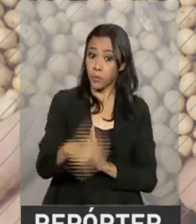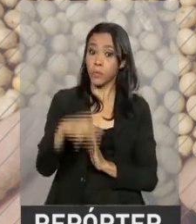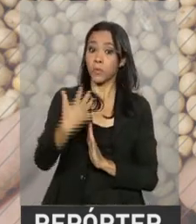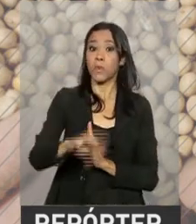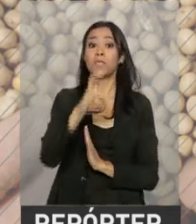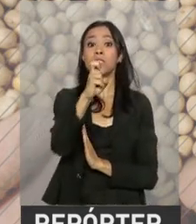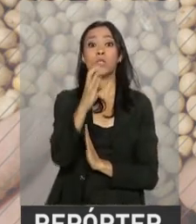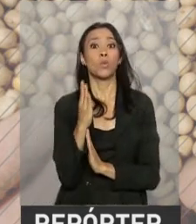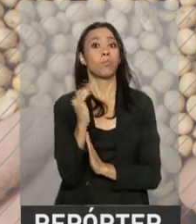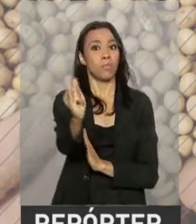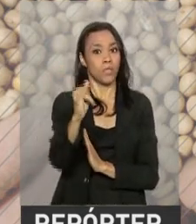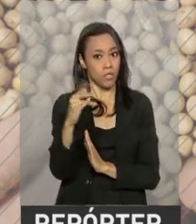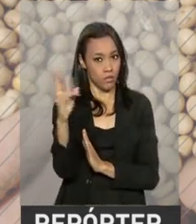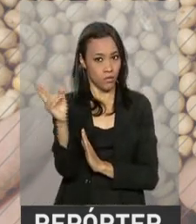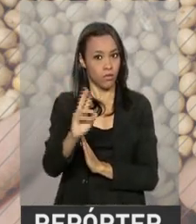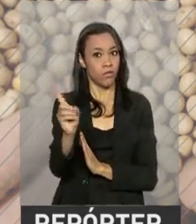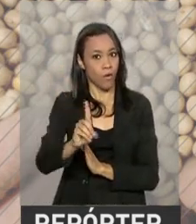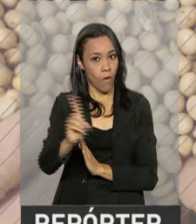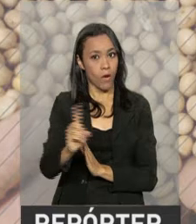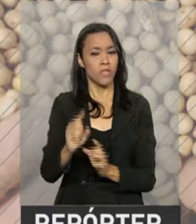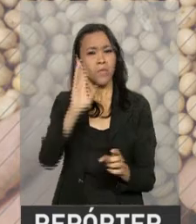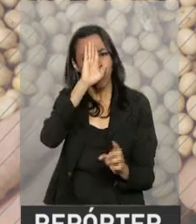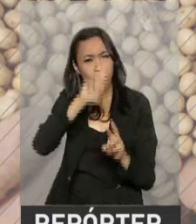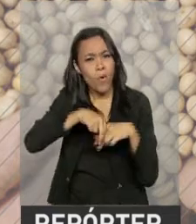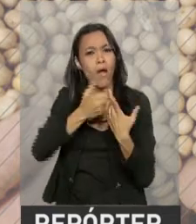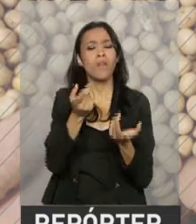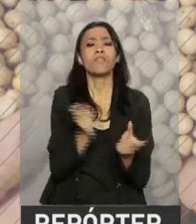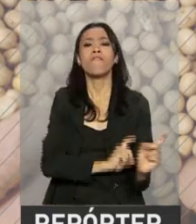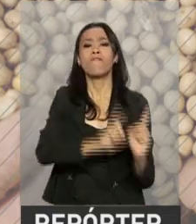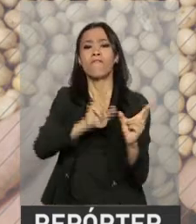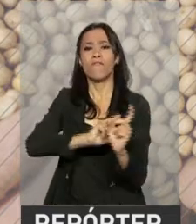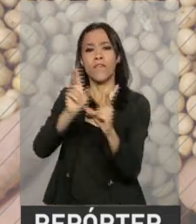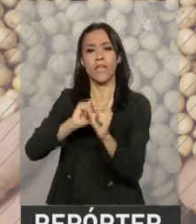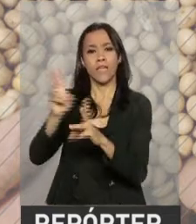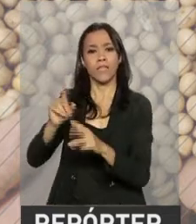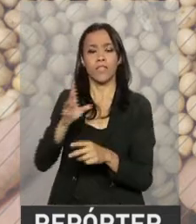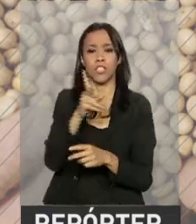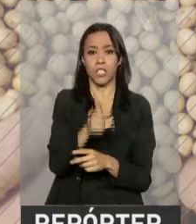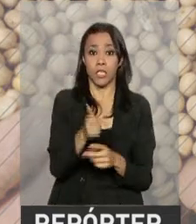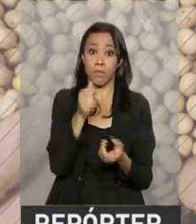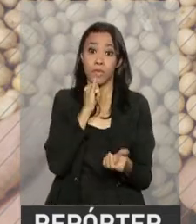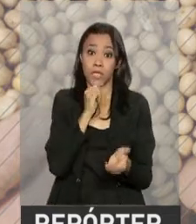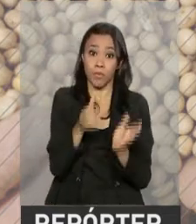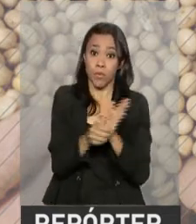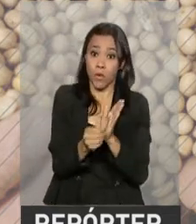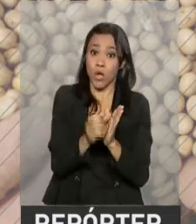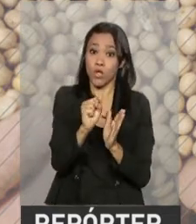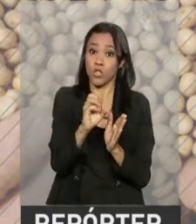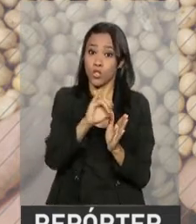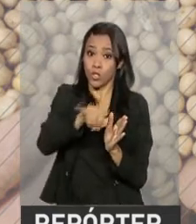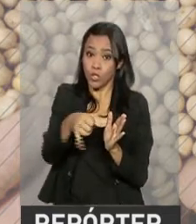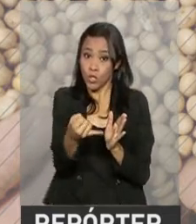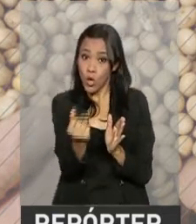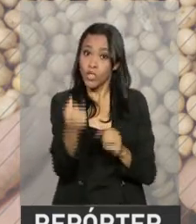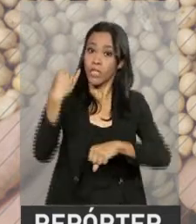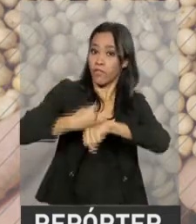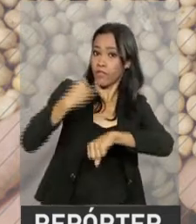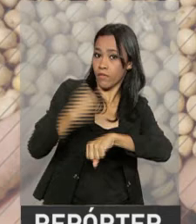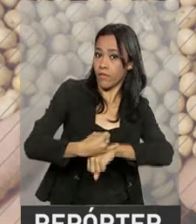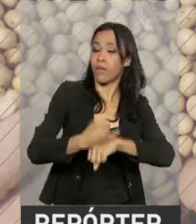quase cinco Bilhões de Dólares principalmente em função da venda de produtos primários como a soja eo minério de ferro